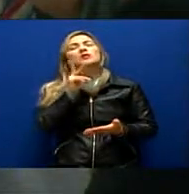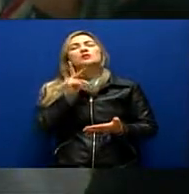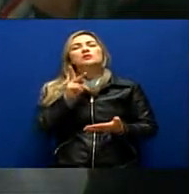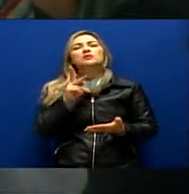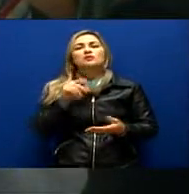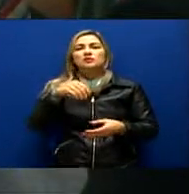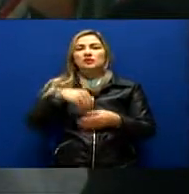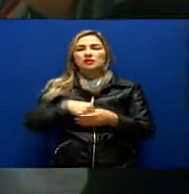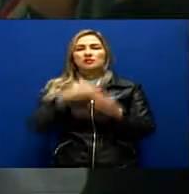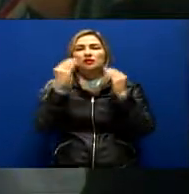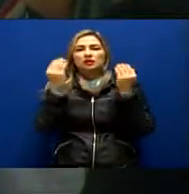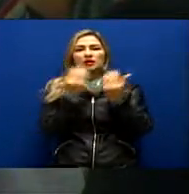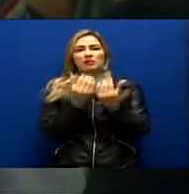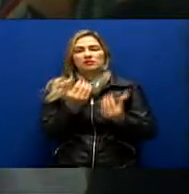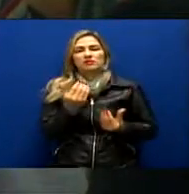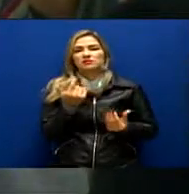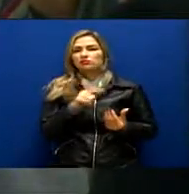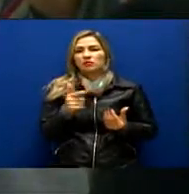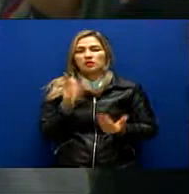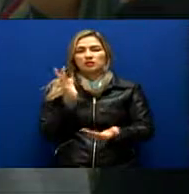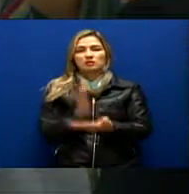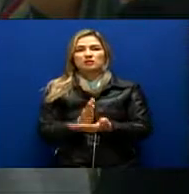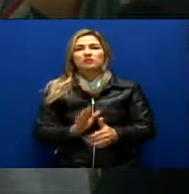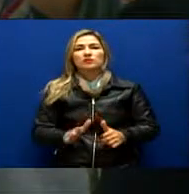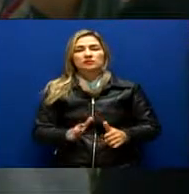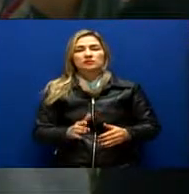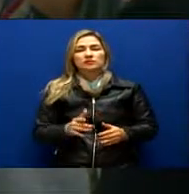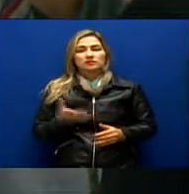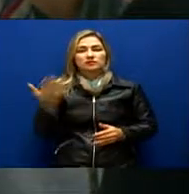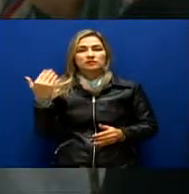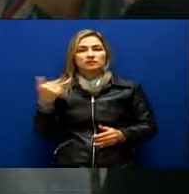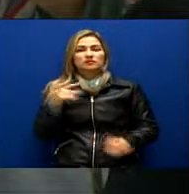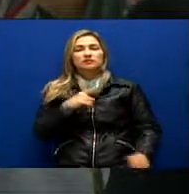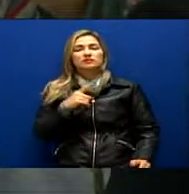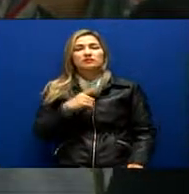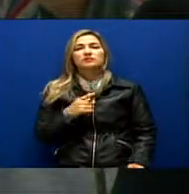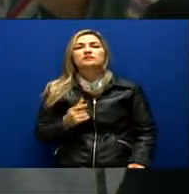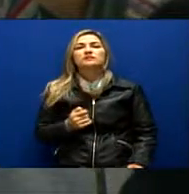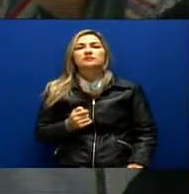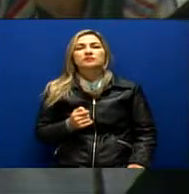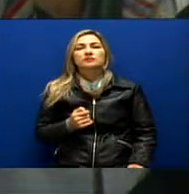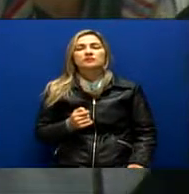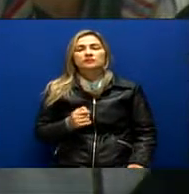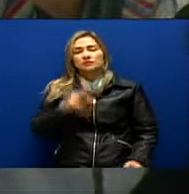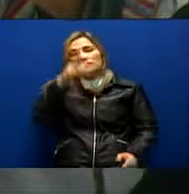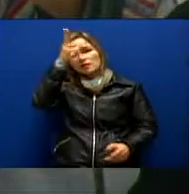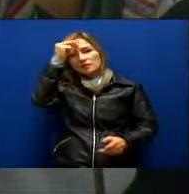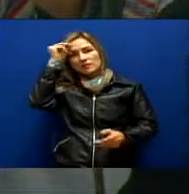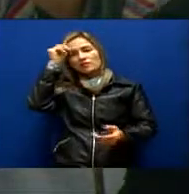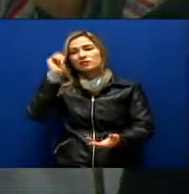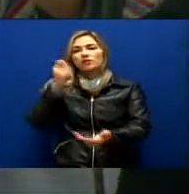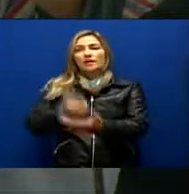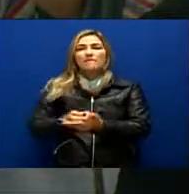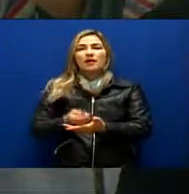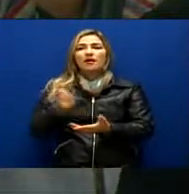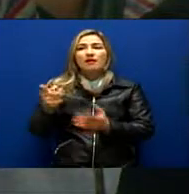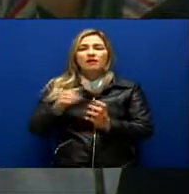encontram mais nessa casa, que muitas vezes também usava do benefício que o município concede para